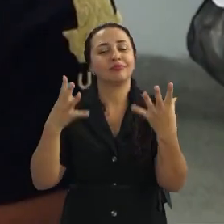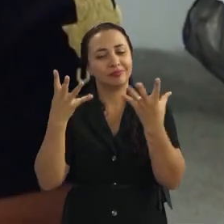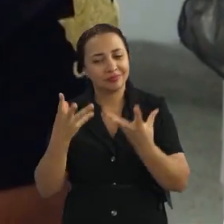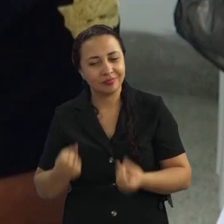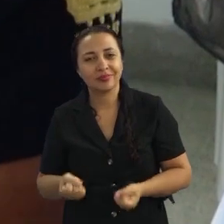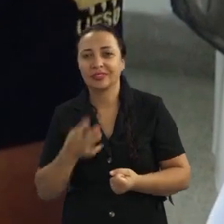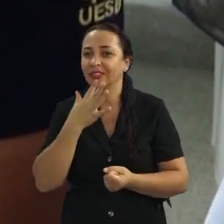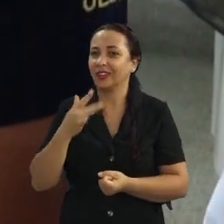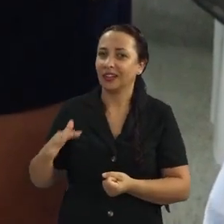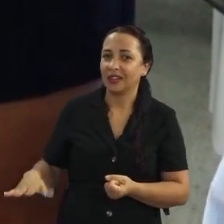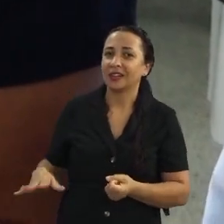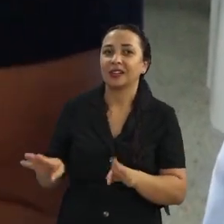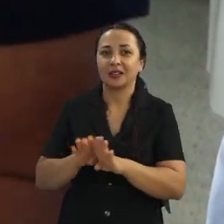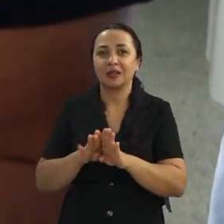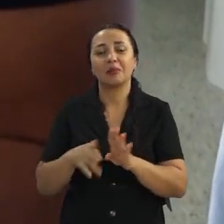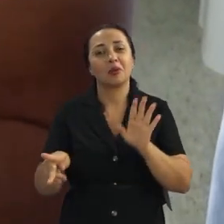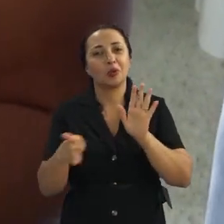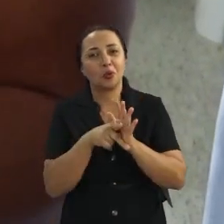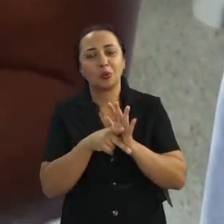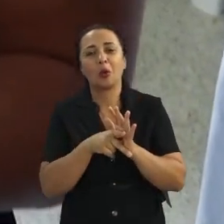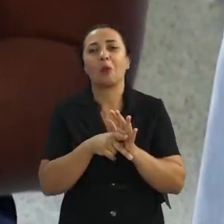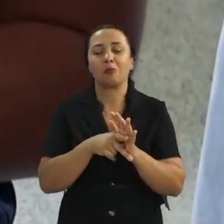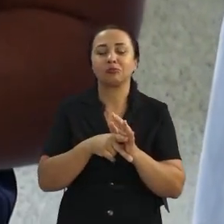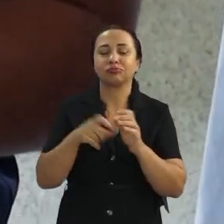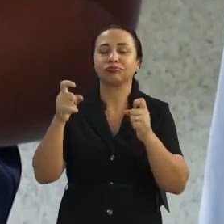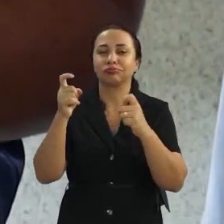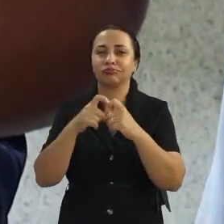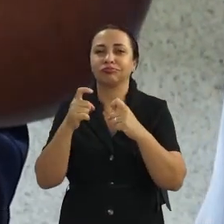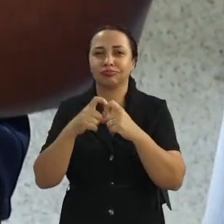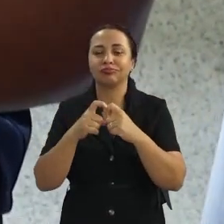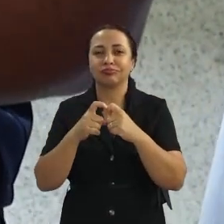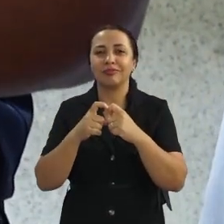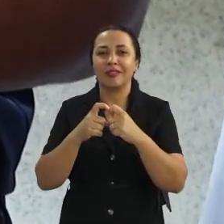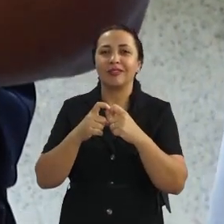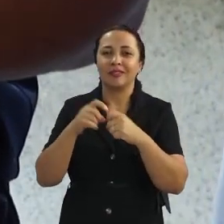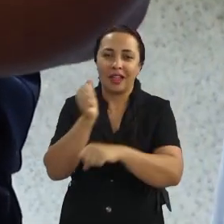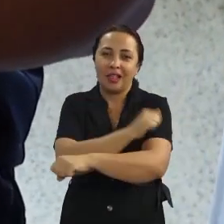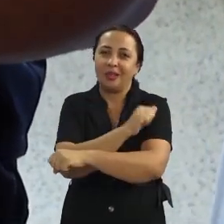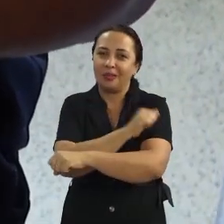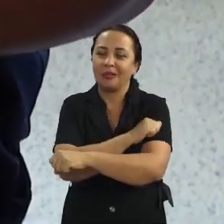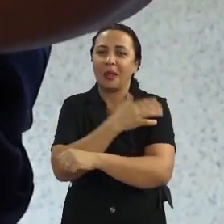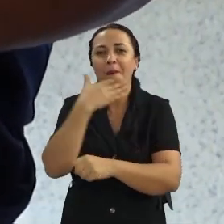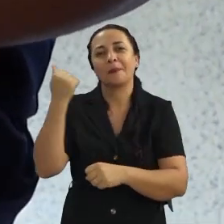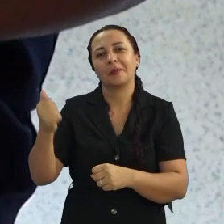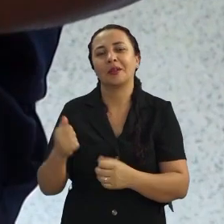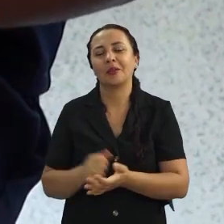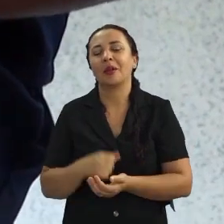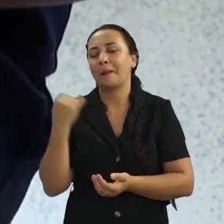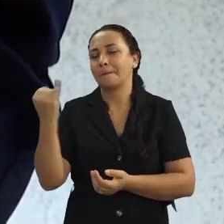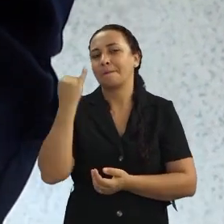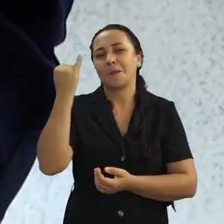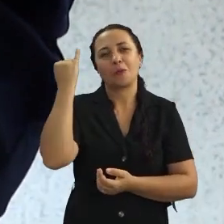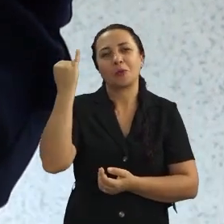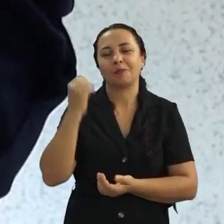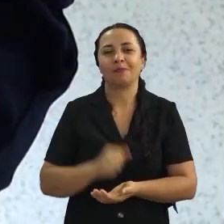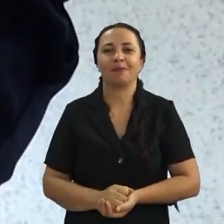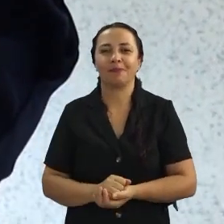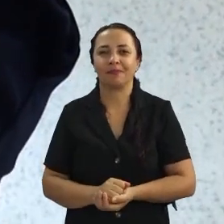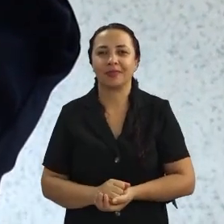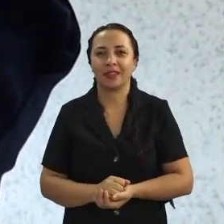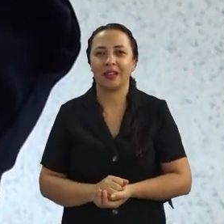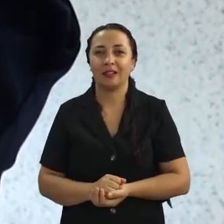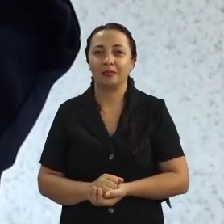o nível de aceitação tanto da criança quanto dos próprios operadores né que são os outros estudantes também melhoram significativamente projeto